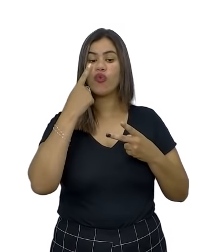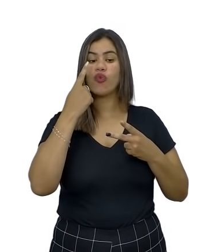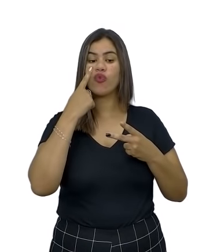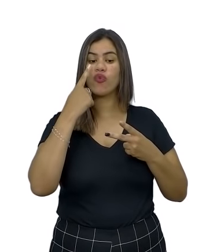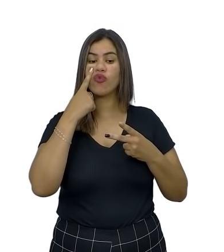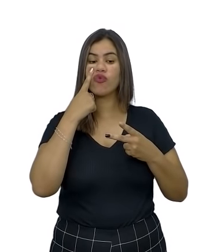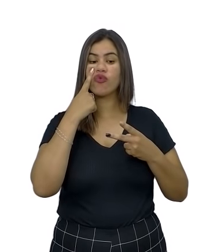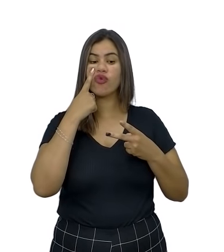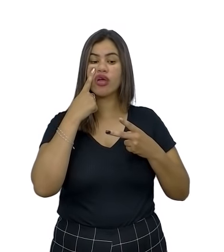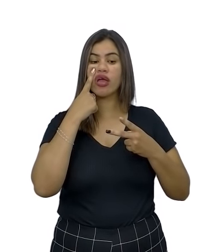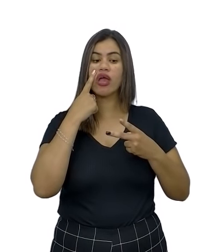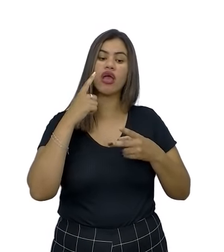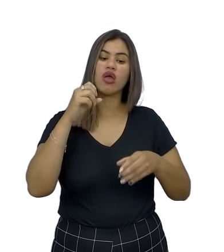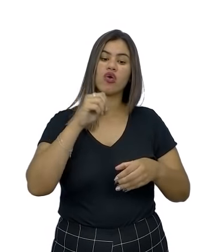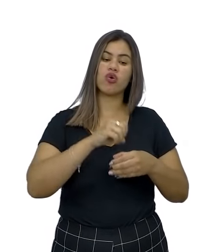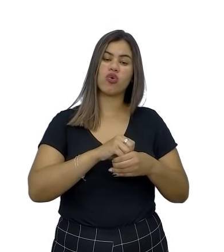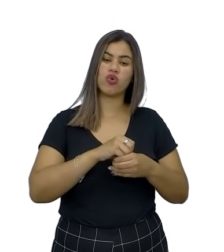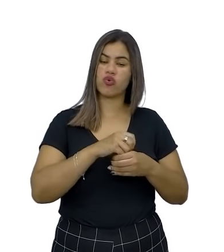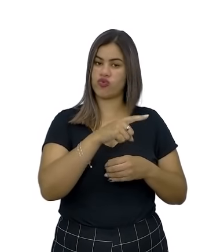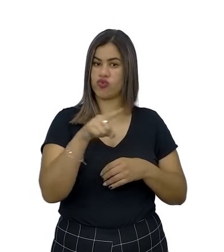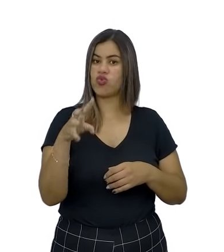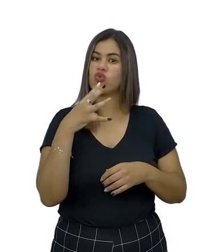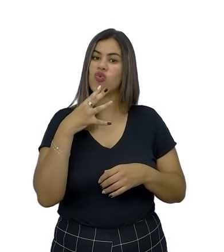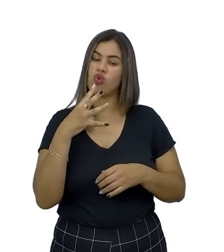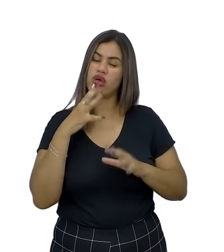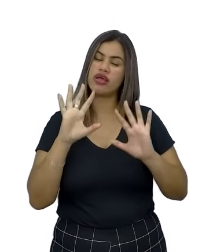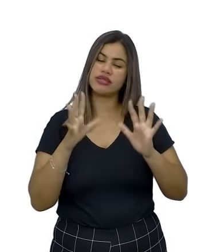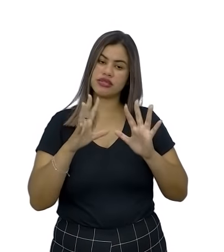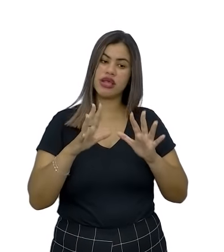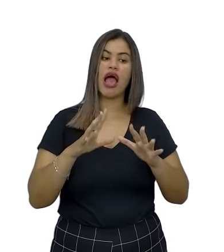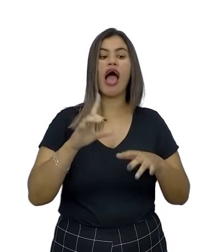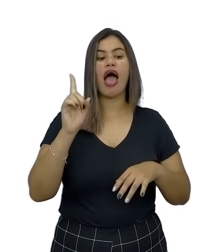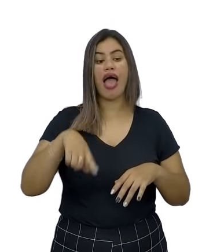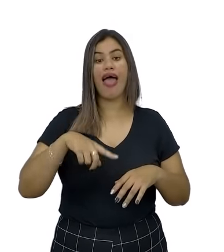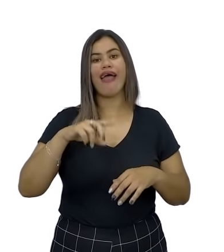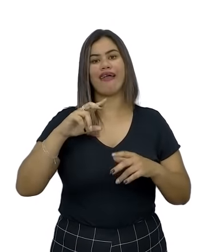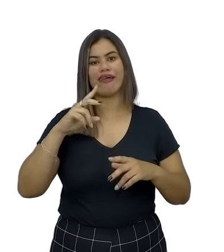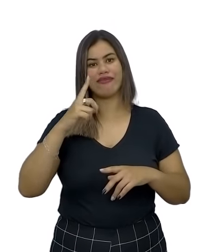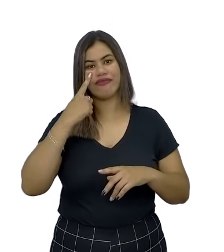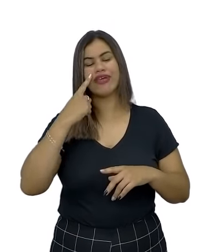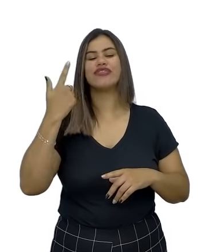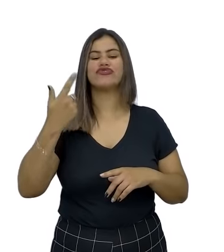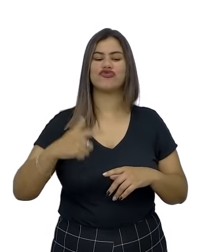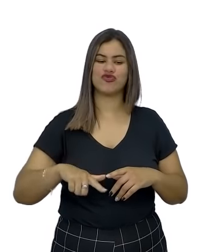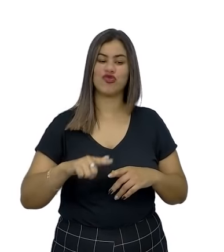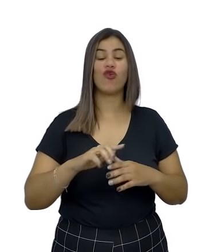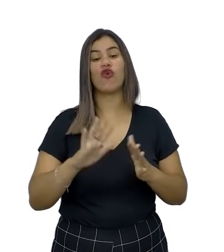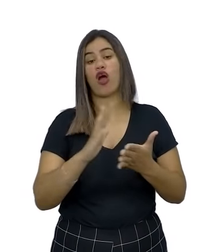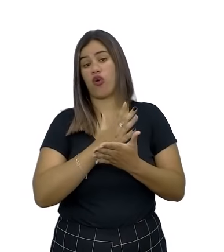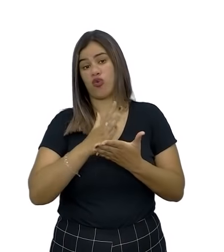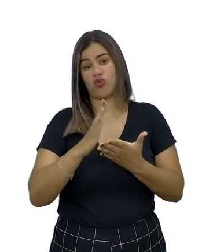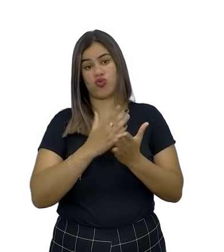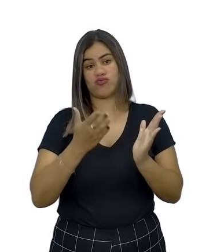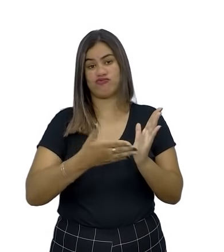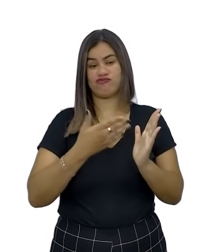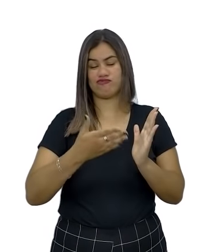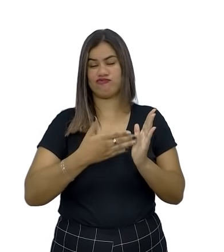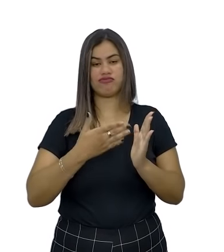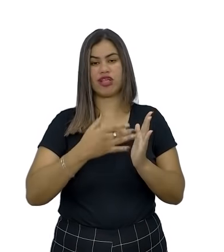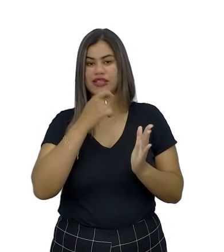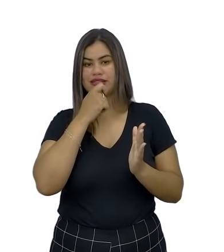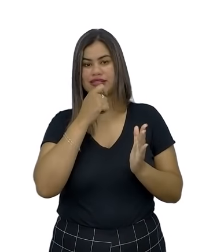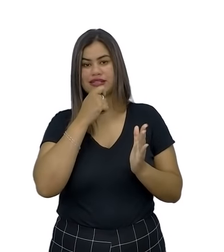já conhece, né, vai revisitar, para quem não, nunca manuseou o caderno do Aprender Sempre, a gente vai